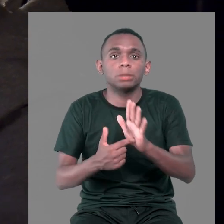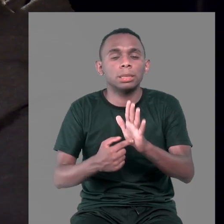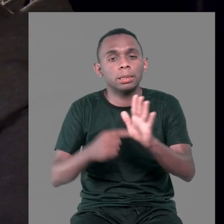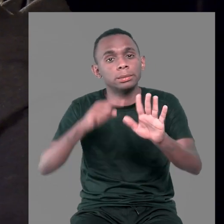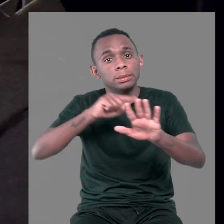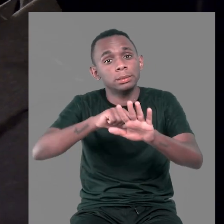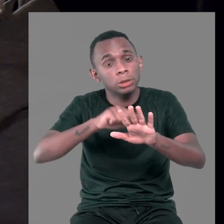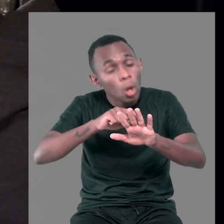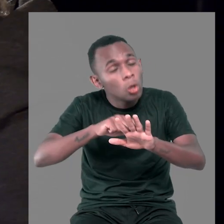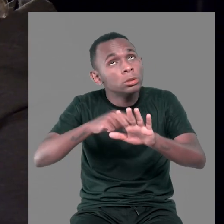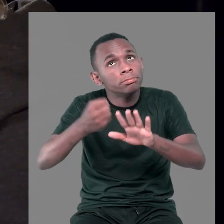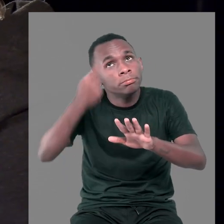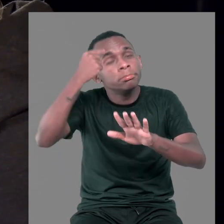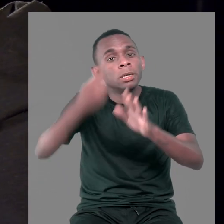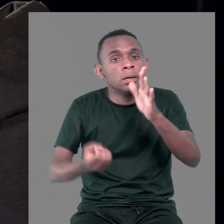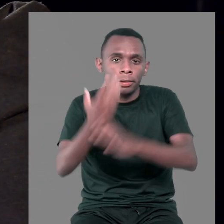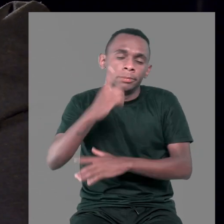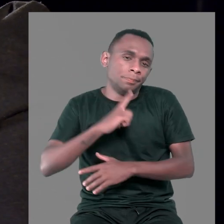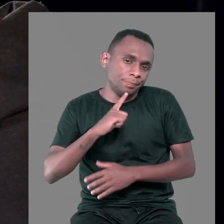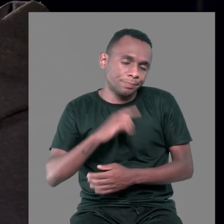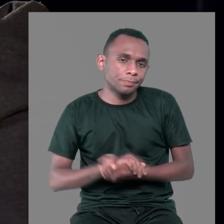se constitui como uma espécie de